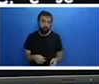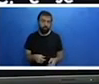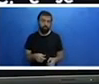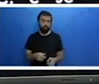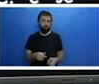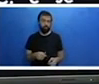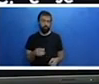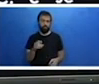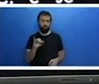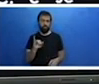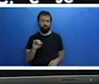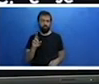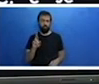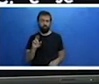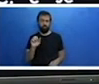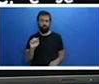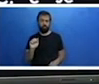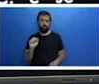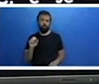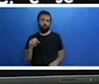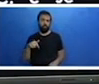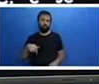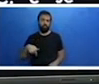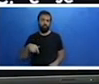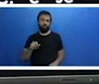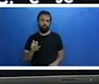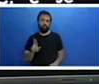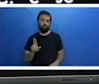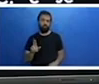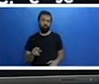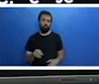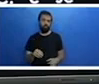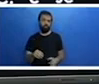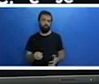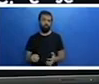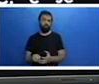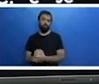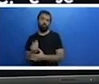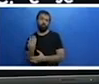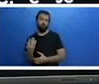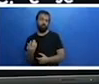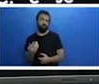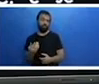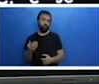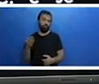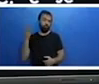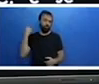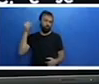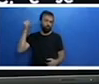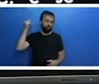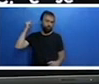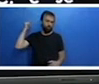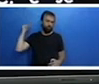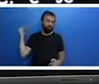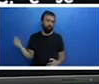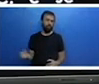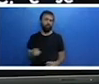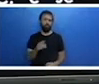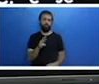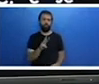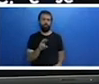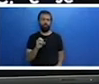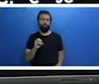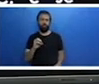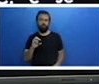datação do carbono indicou que o jogo já existia há mais de 3.000 anos antes de Cristo. Porém,